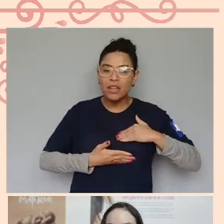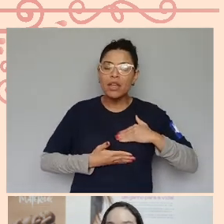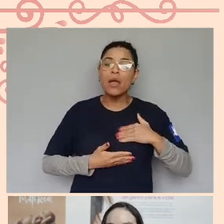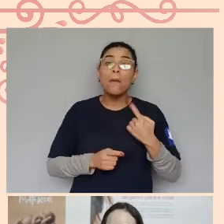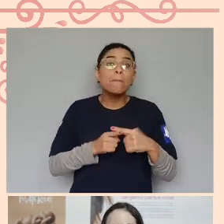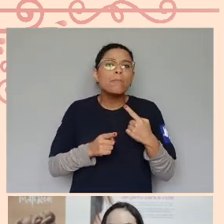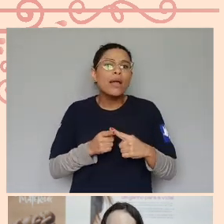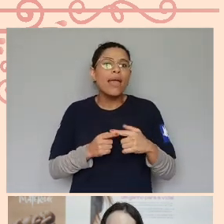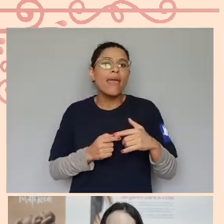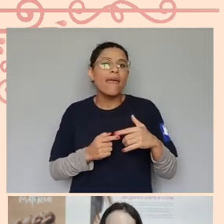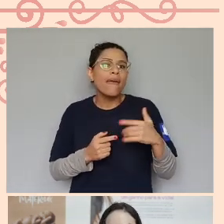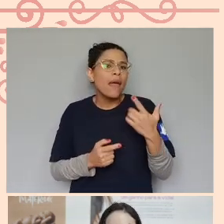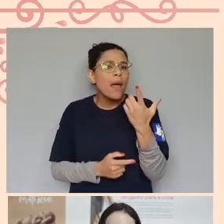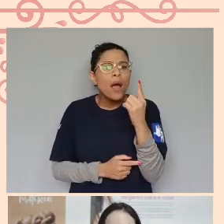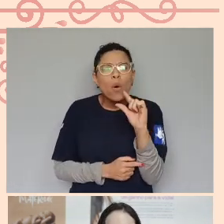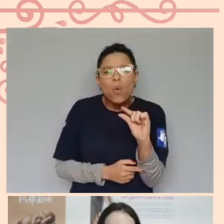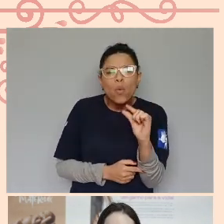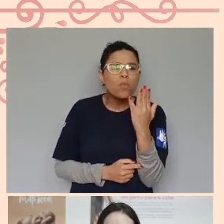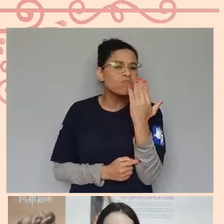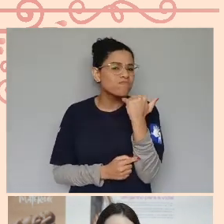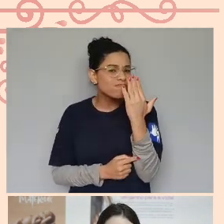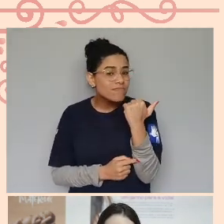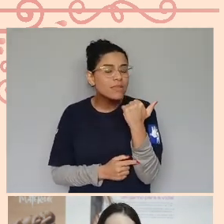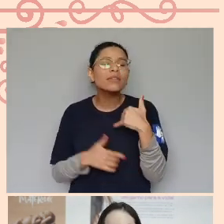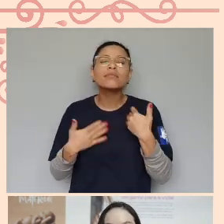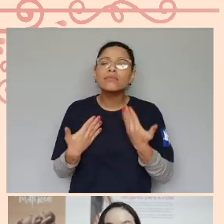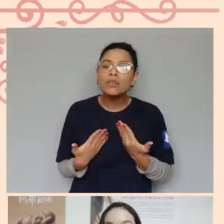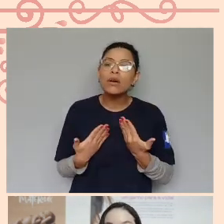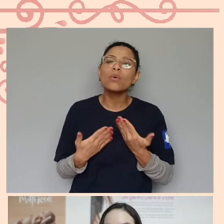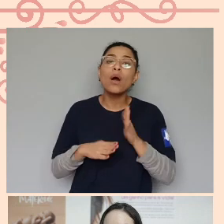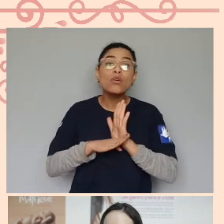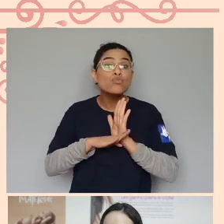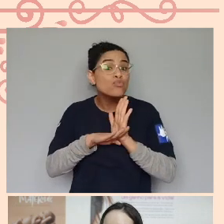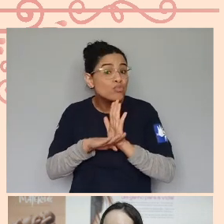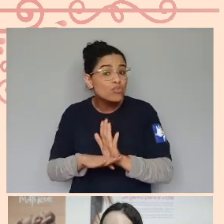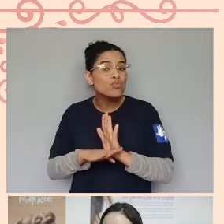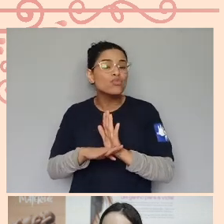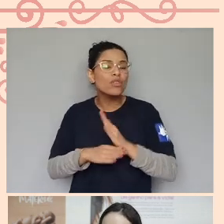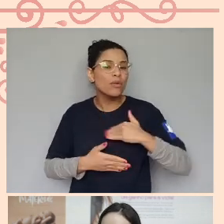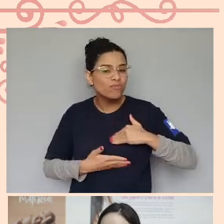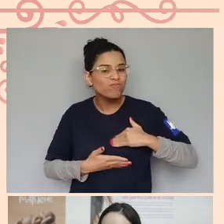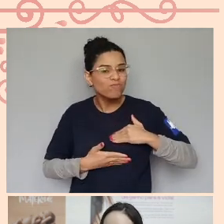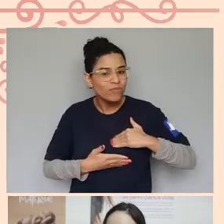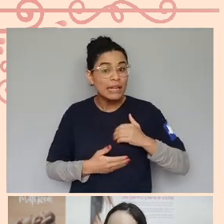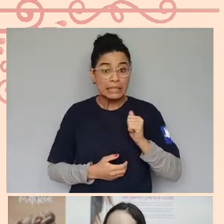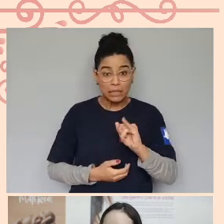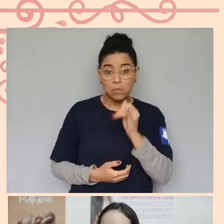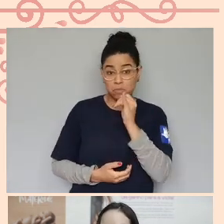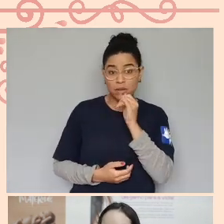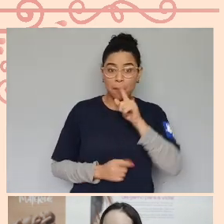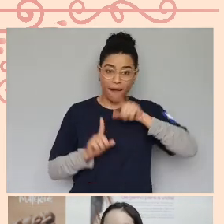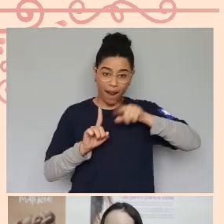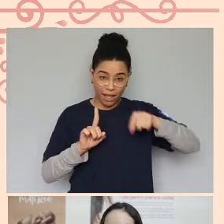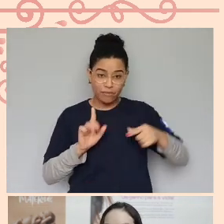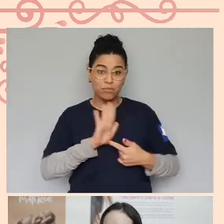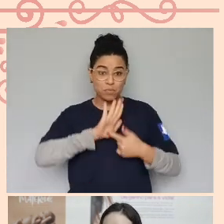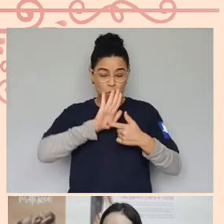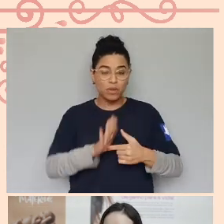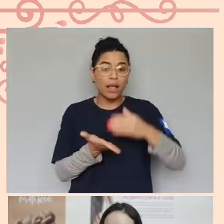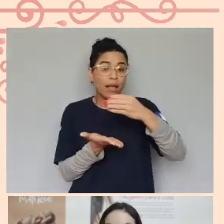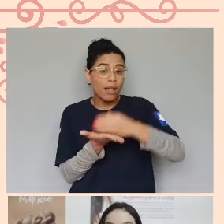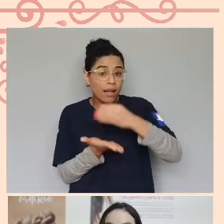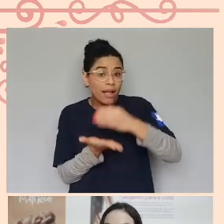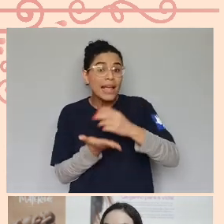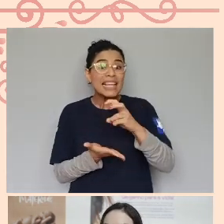ainda precisa do leite materno. E a gente tem aqui no nosso gráfico que 2 copos de leite materno, que equivale mais ou menos a 500